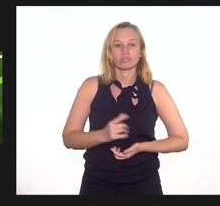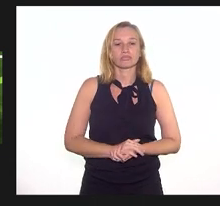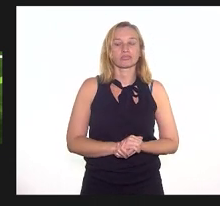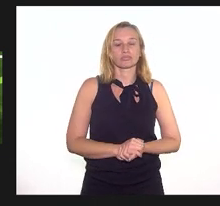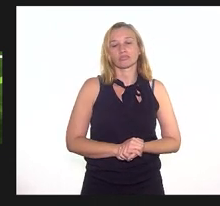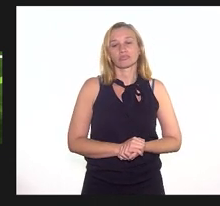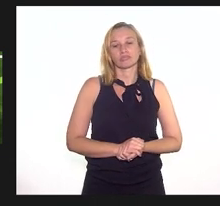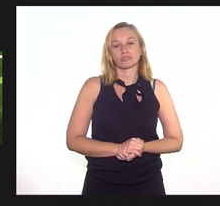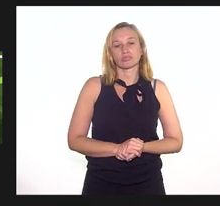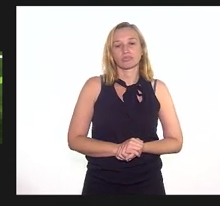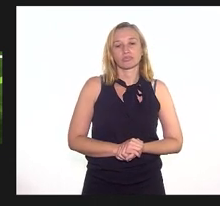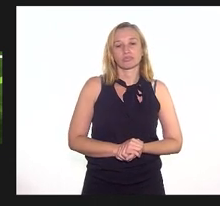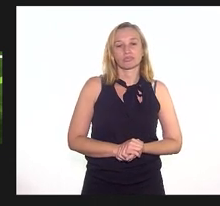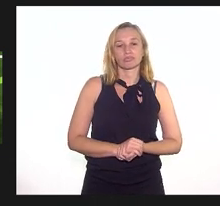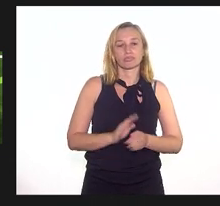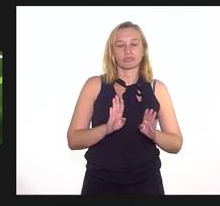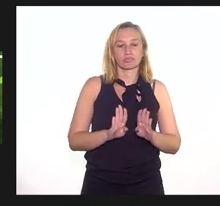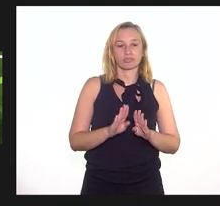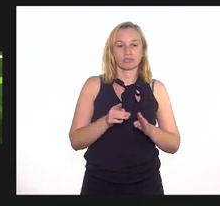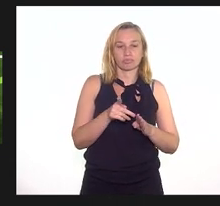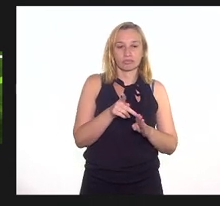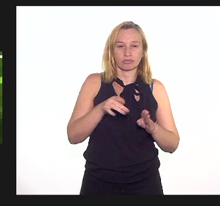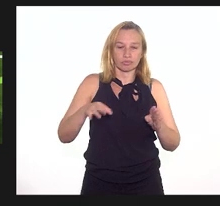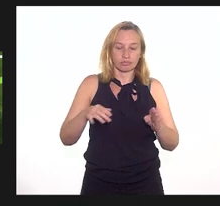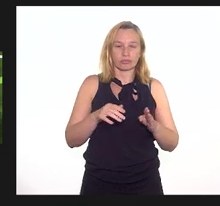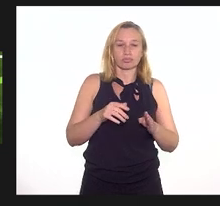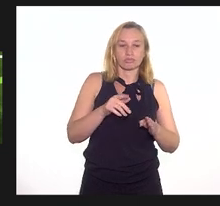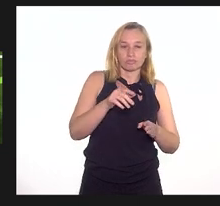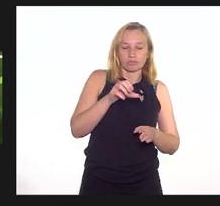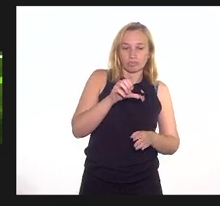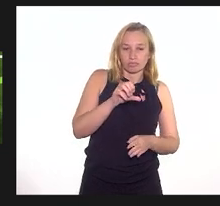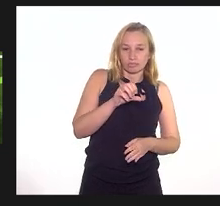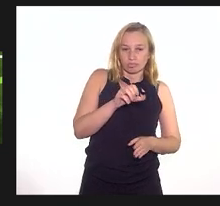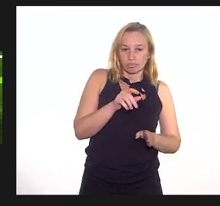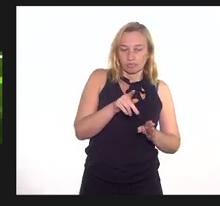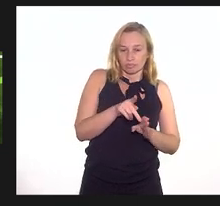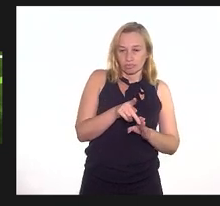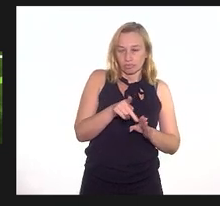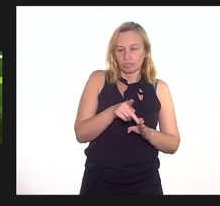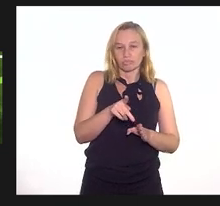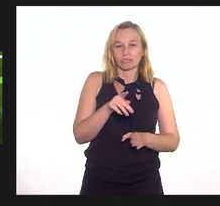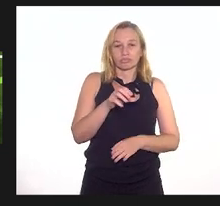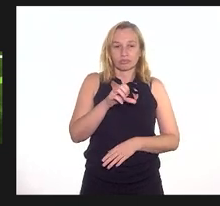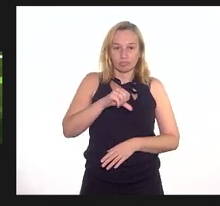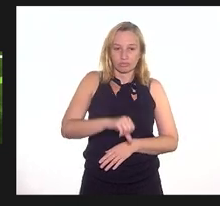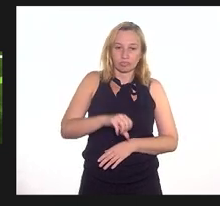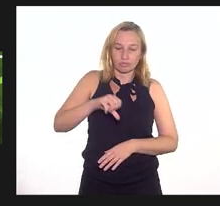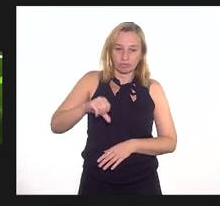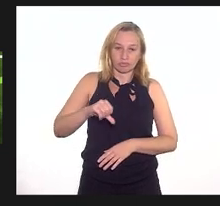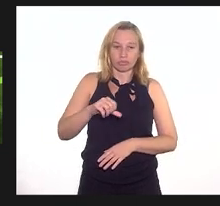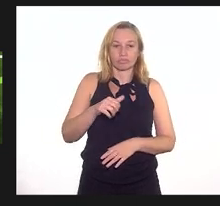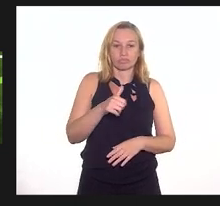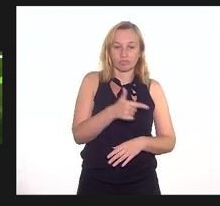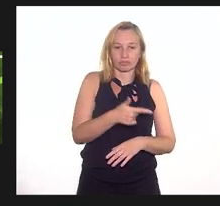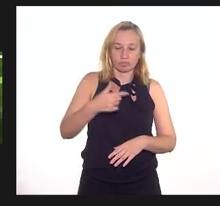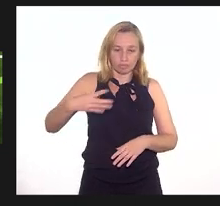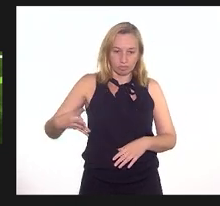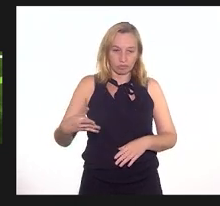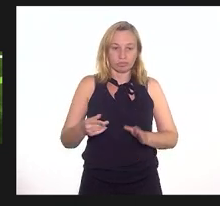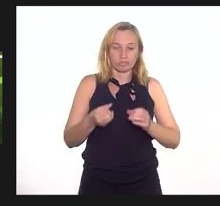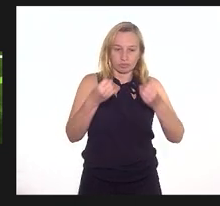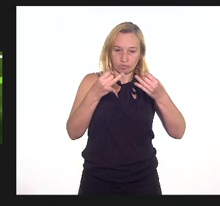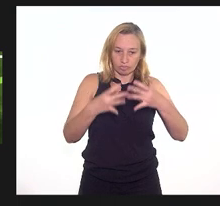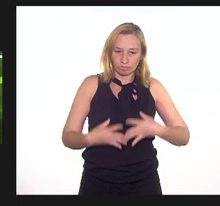É, a portaria 199 de 2014 do Ministério da Saúde detalha bem quais são os objetivos da